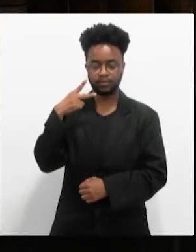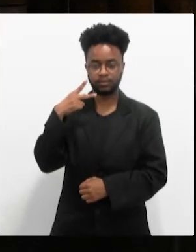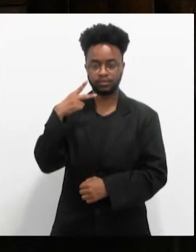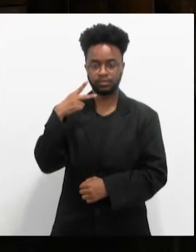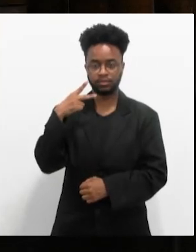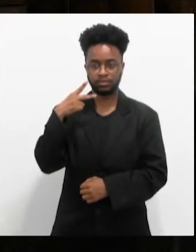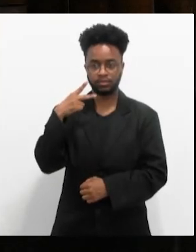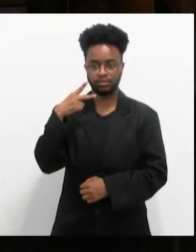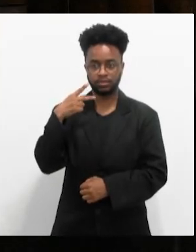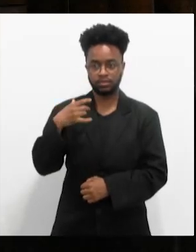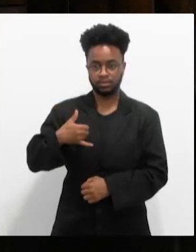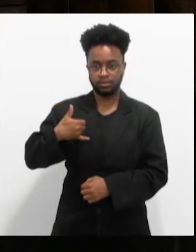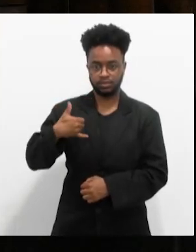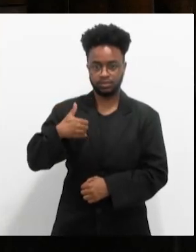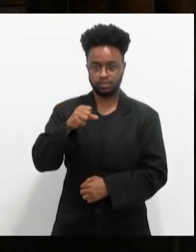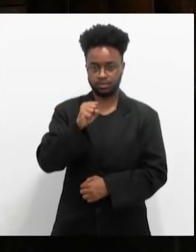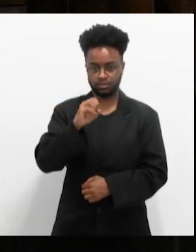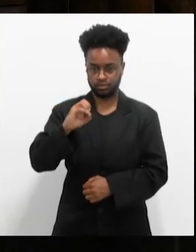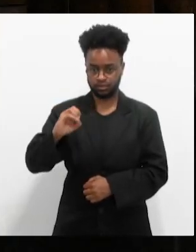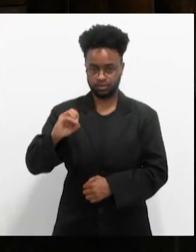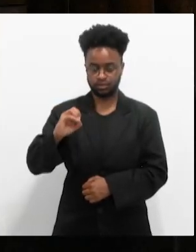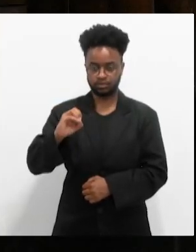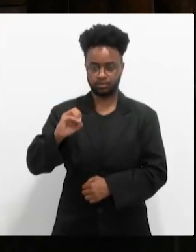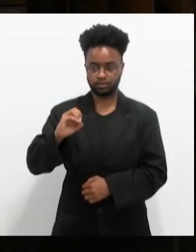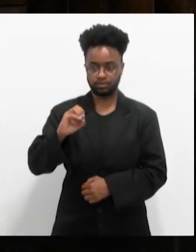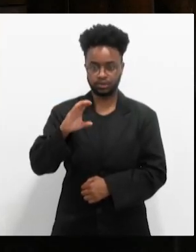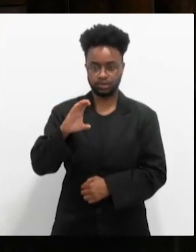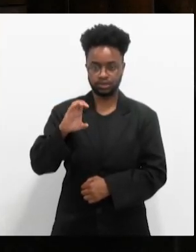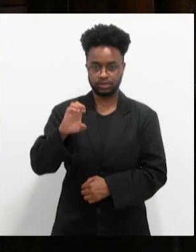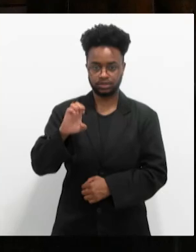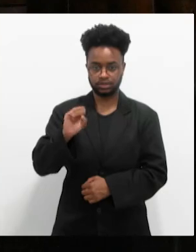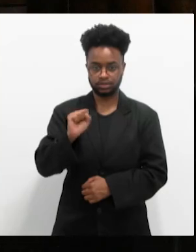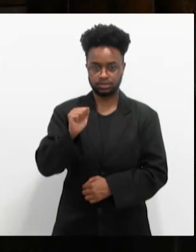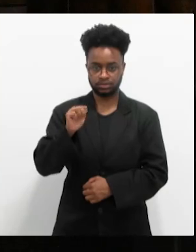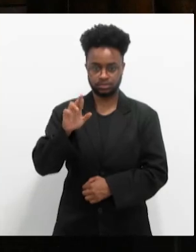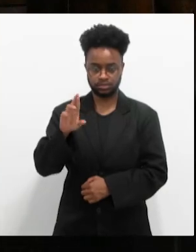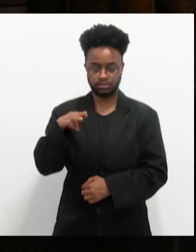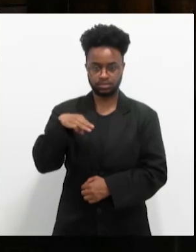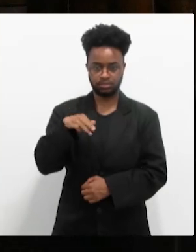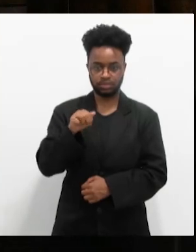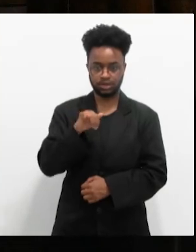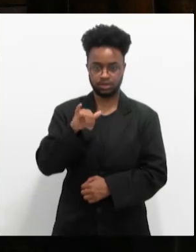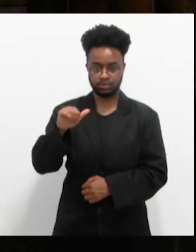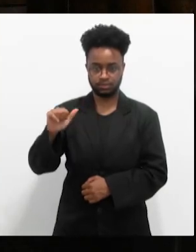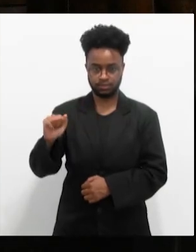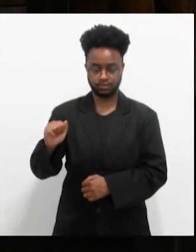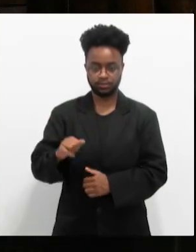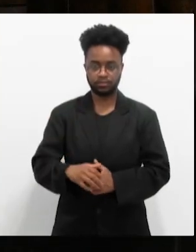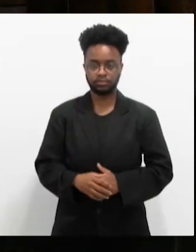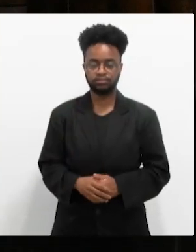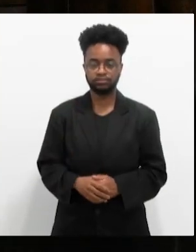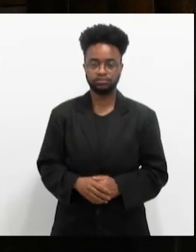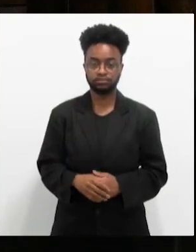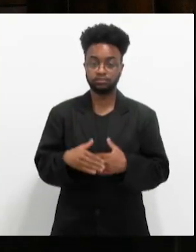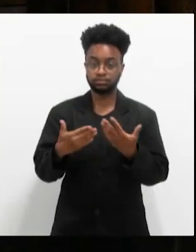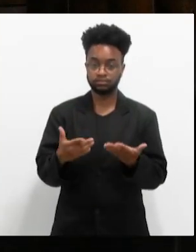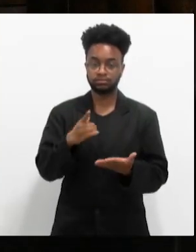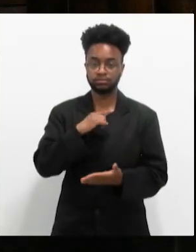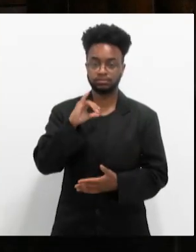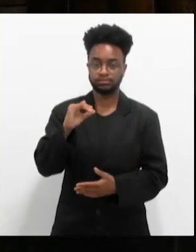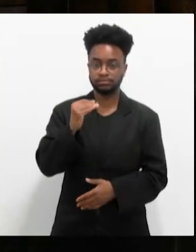fazia 80 anos, César Maia. E lá tive a